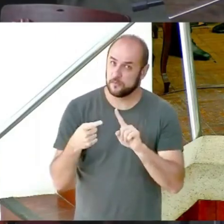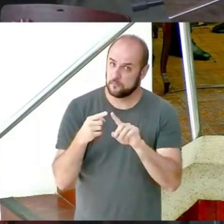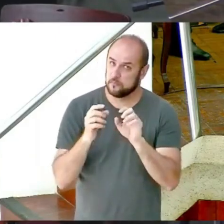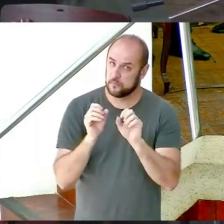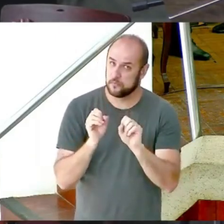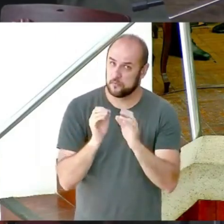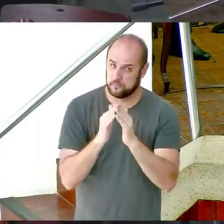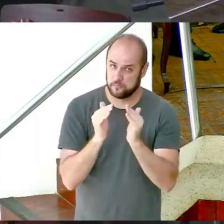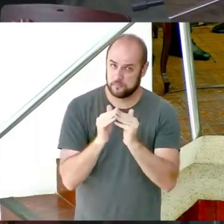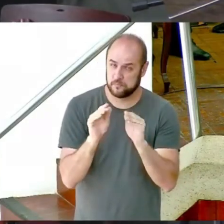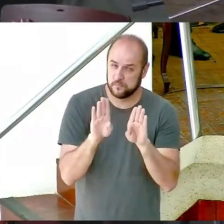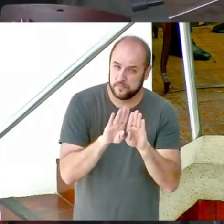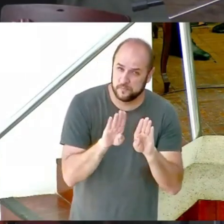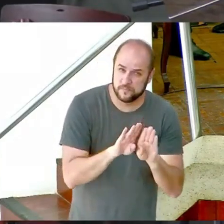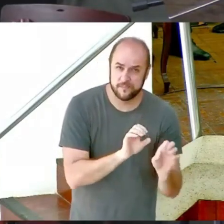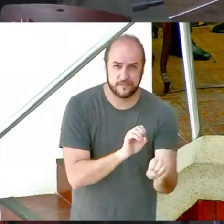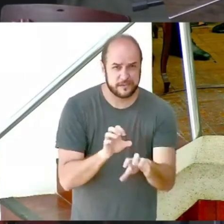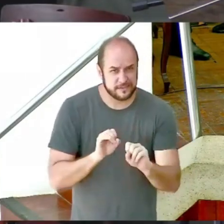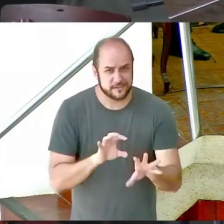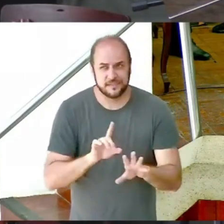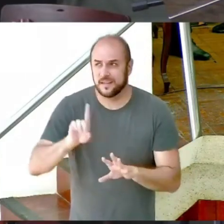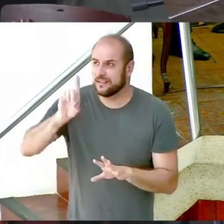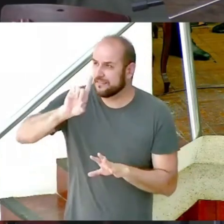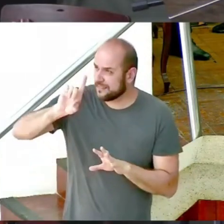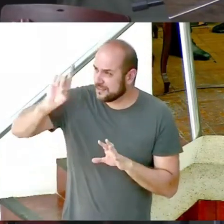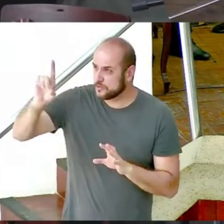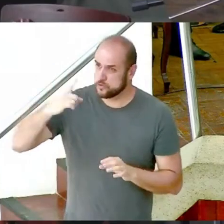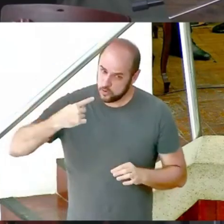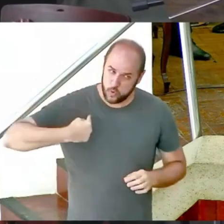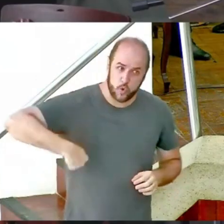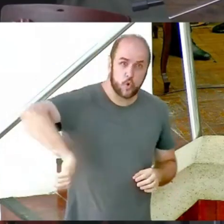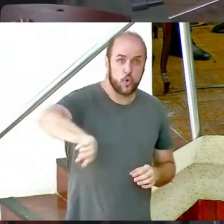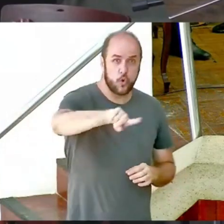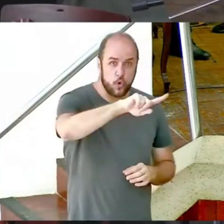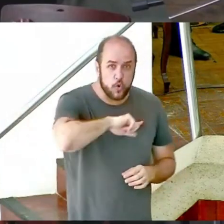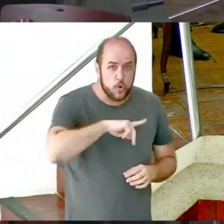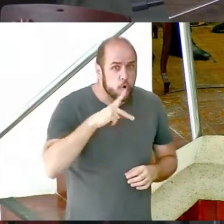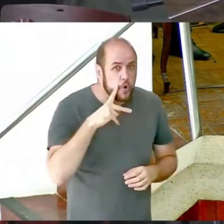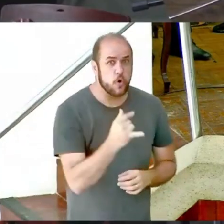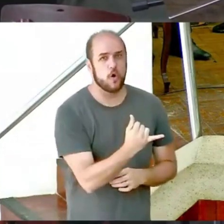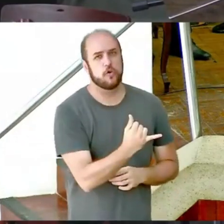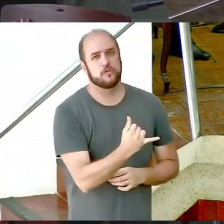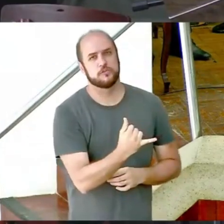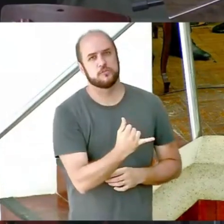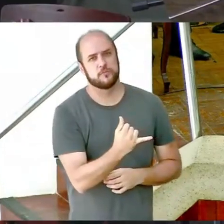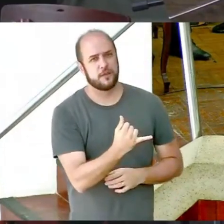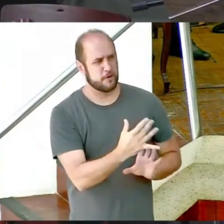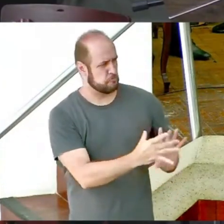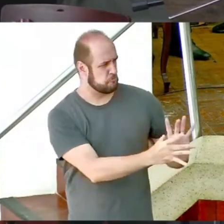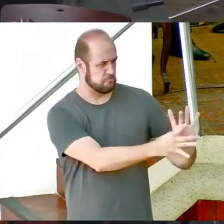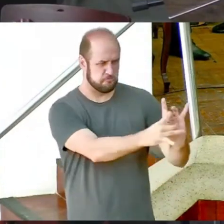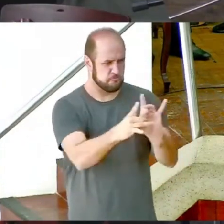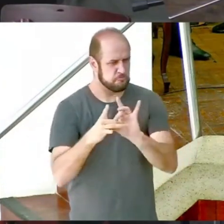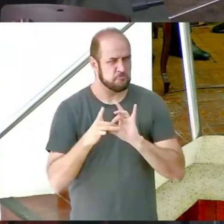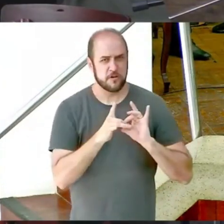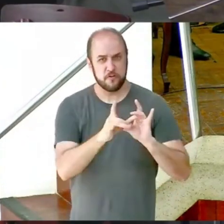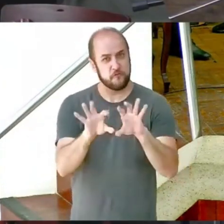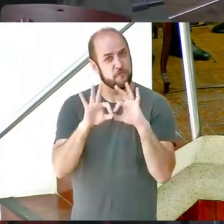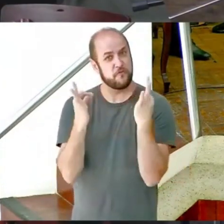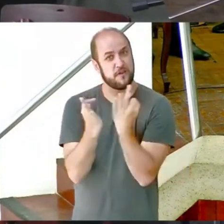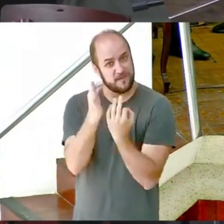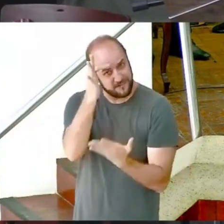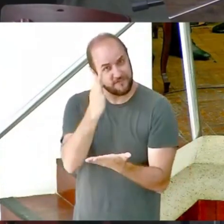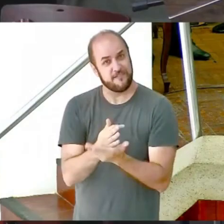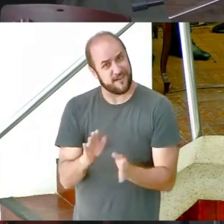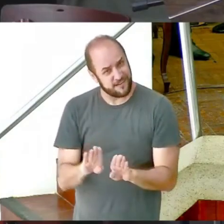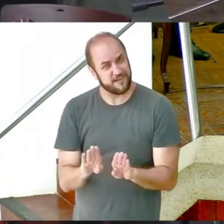ensinou que Ele é o nosso Pai. Isso nos liga um ao outro como uma família da fé.